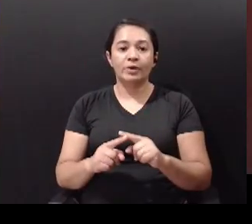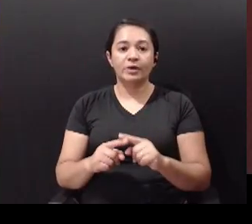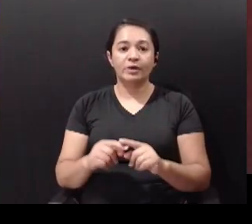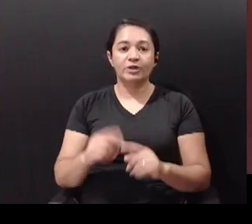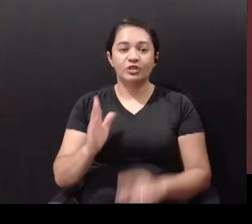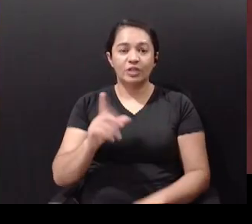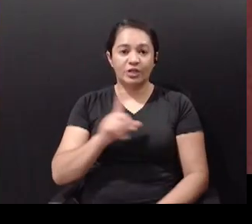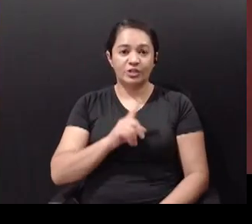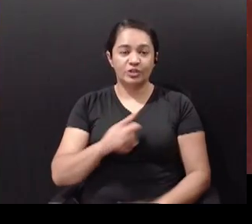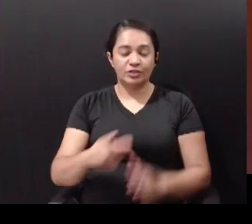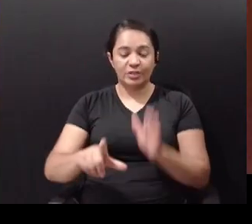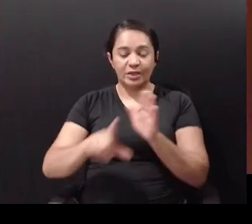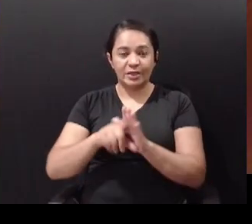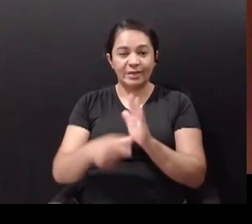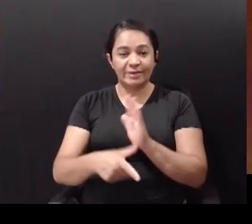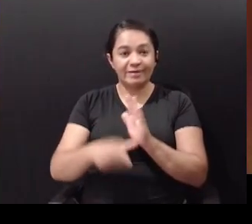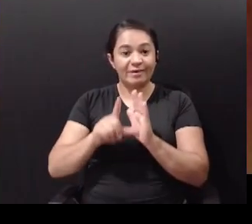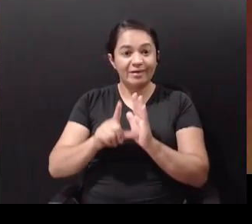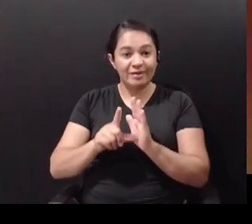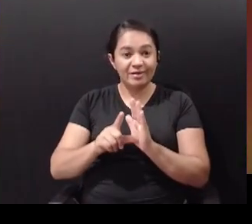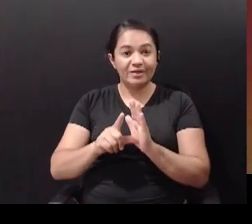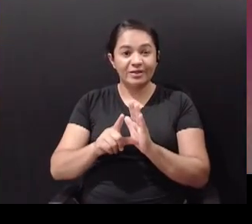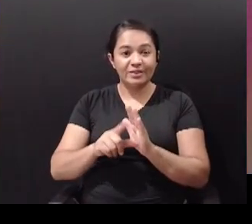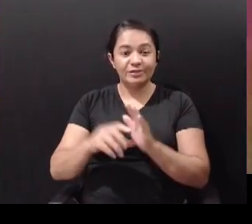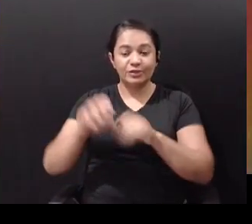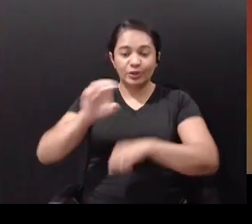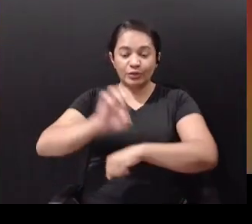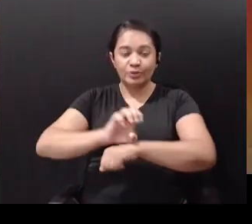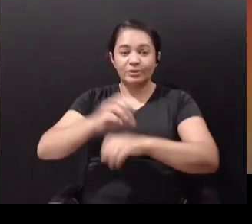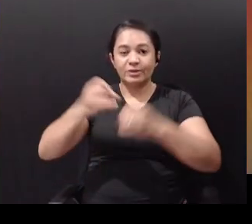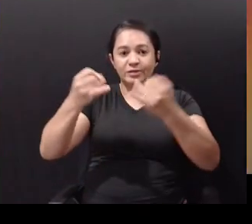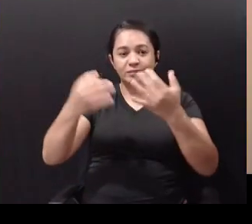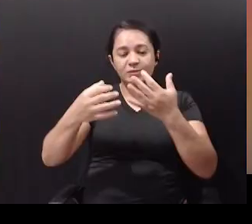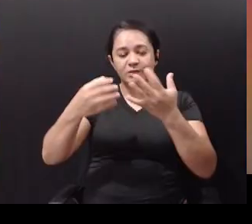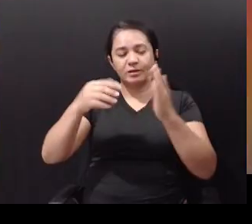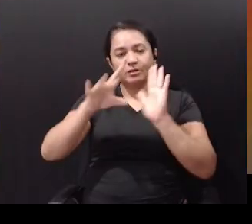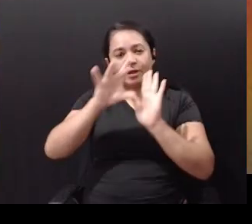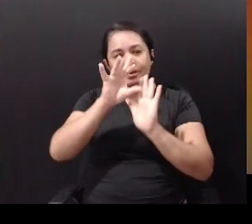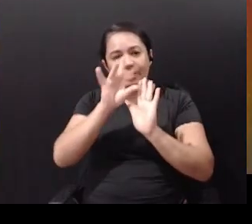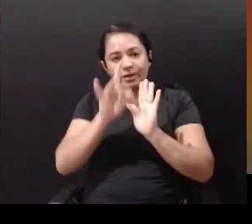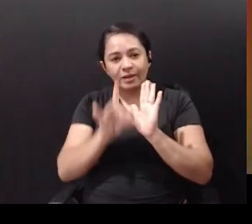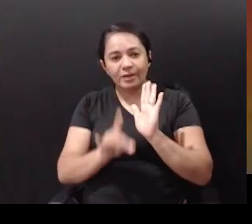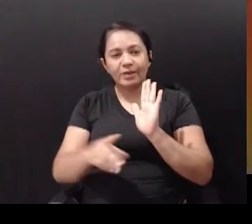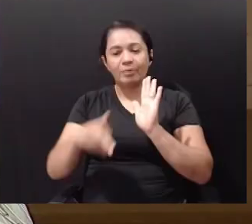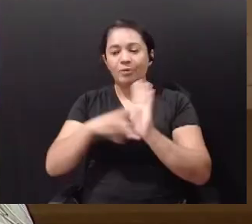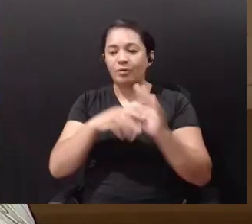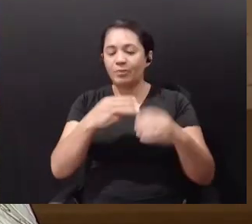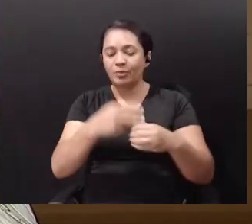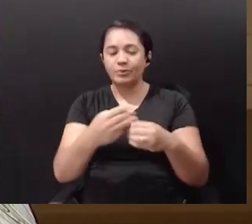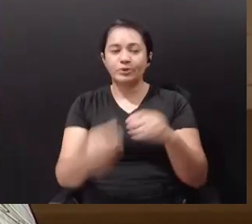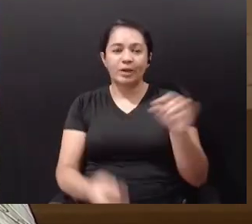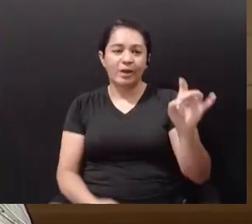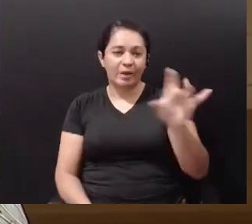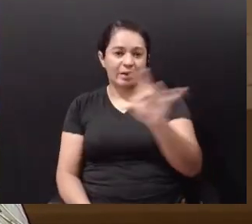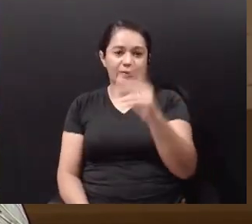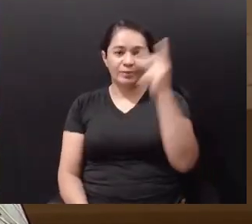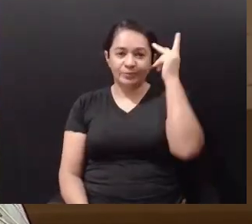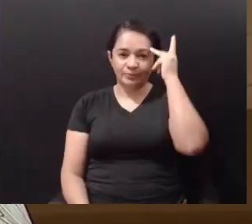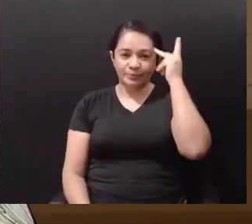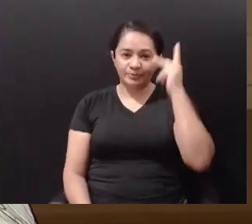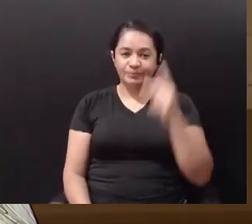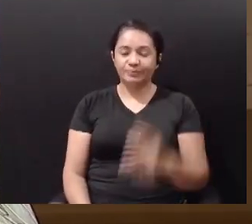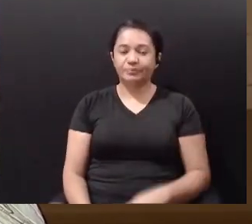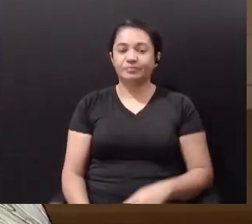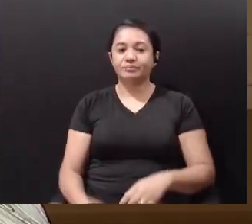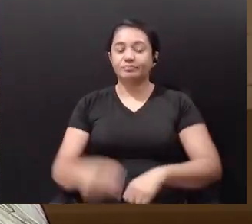do Estado prescrevendo o ordenamento dos municípios paulistas. Naquele momento, nós